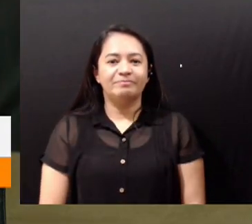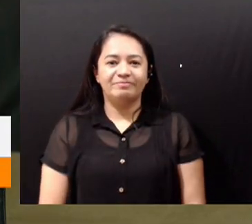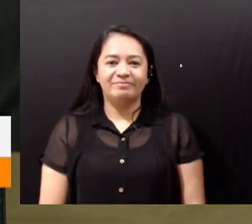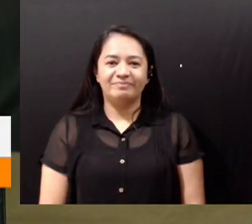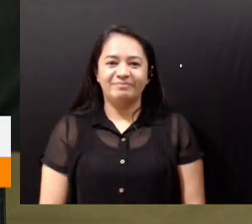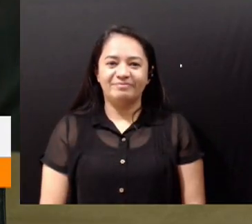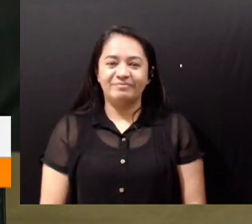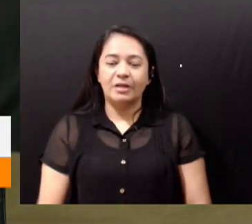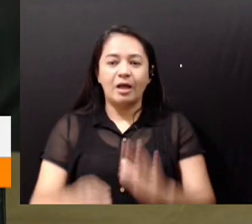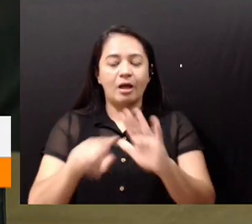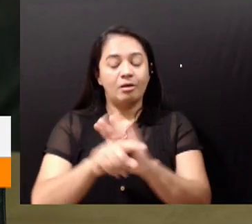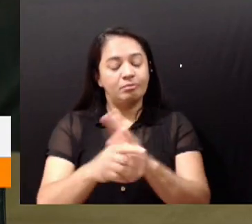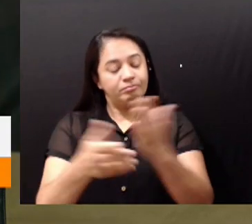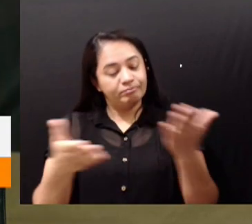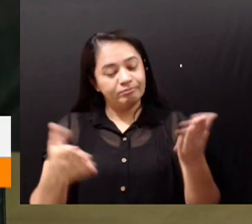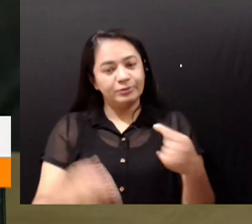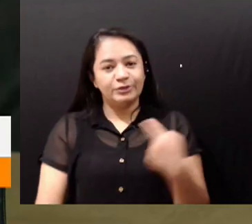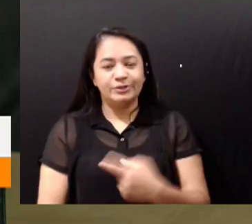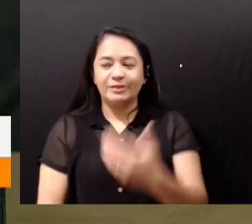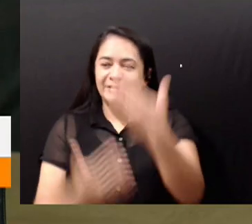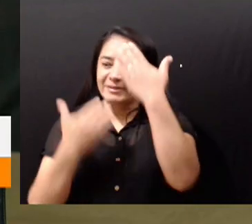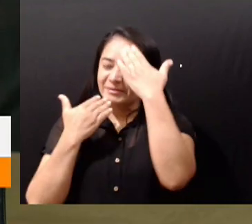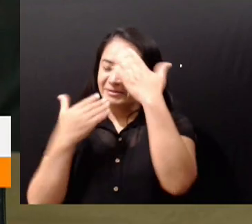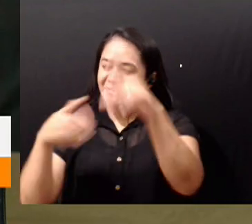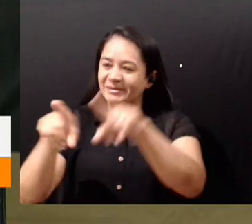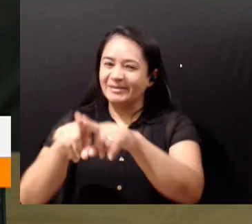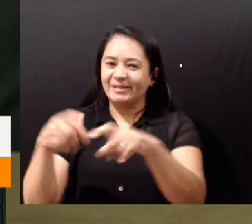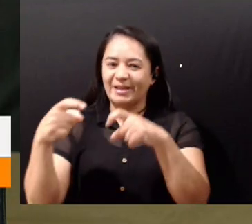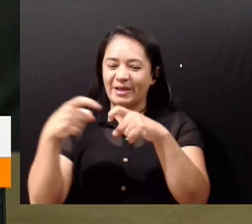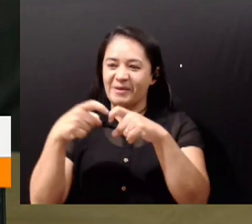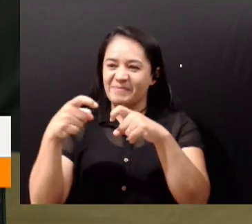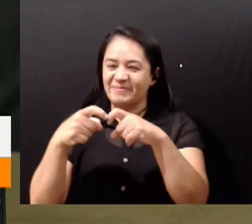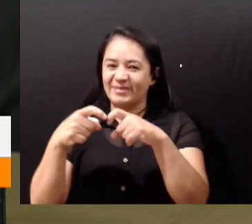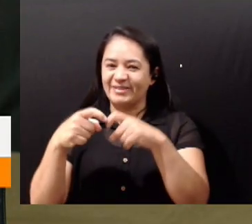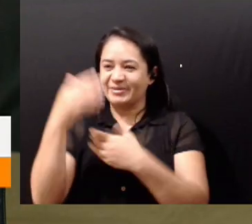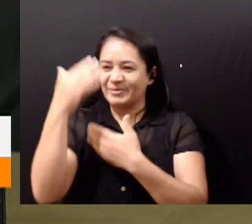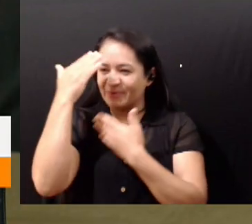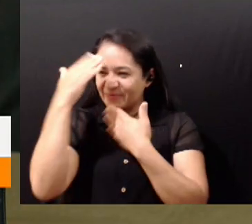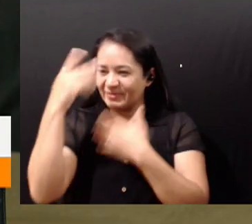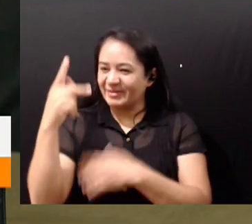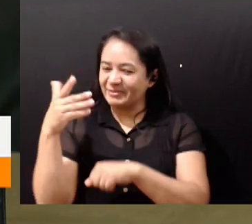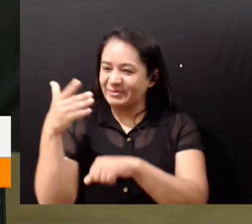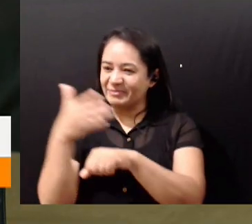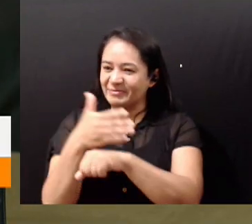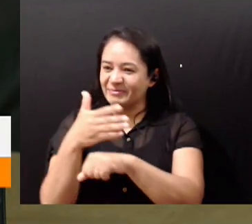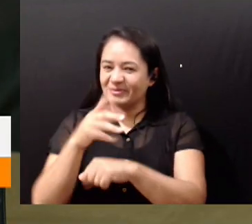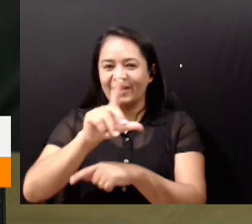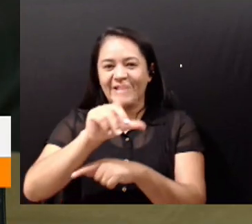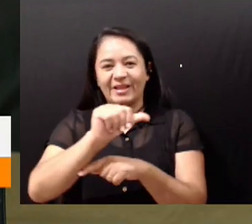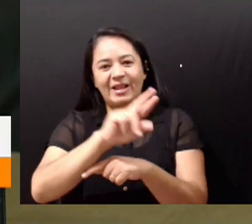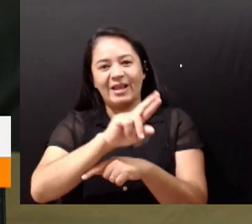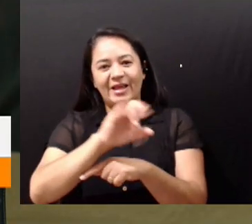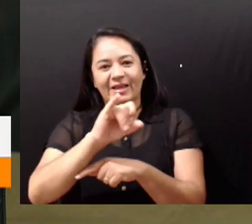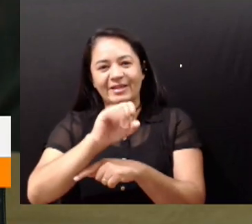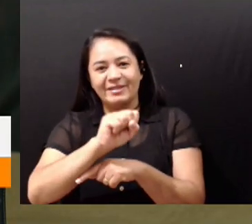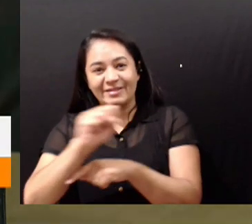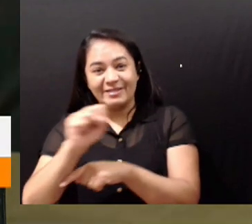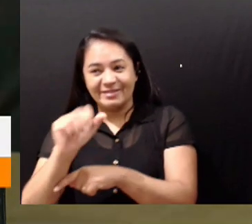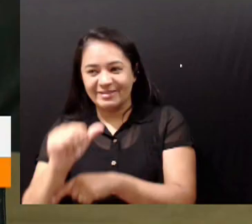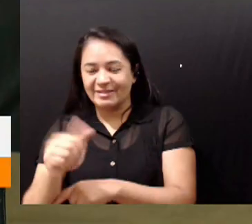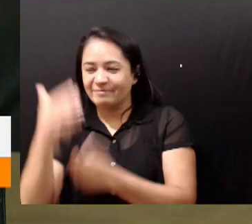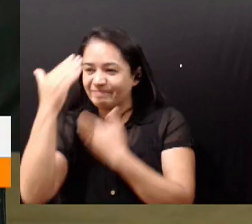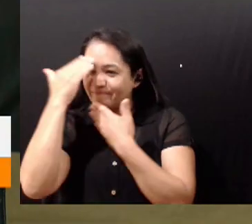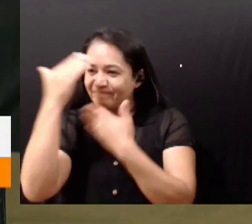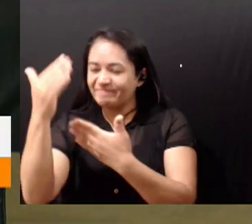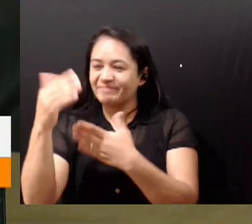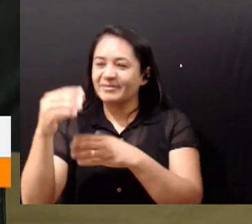pergunta, né? A gente agradece também a nossa doutora. Muito obrigada pela sua participação, Larissa. Gratidão mesmo pelos seus